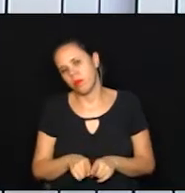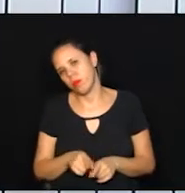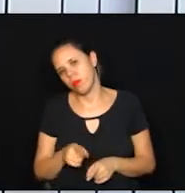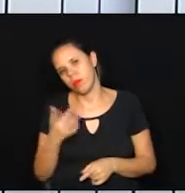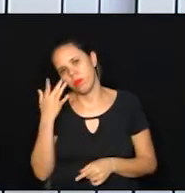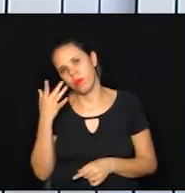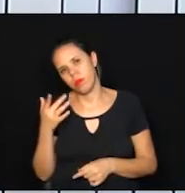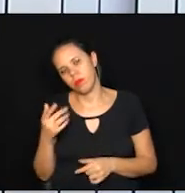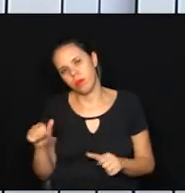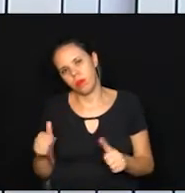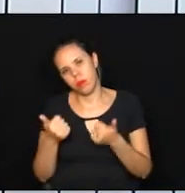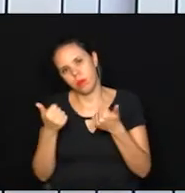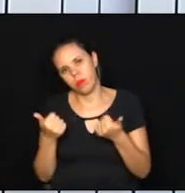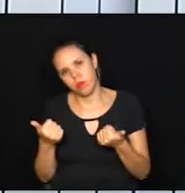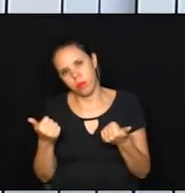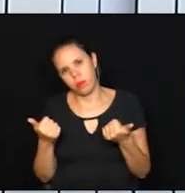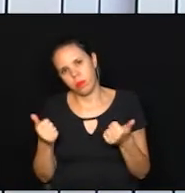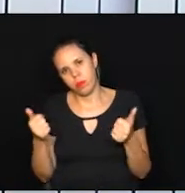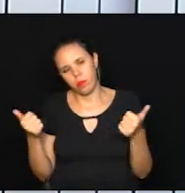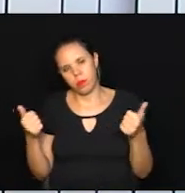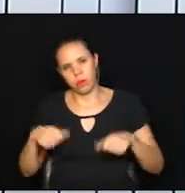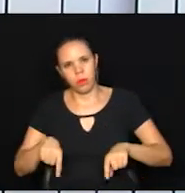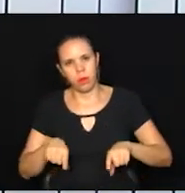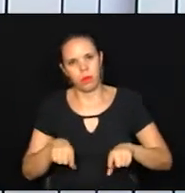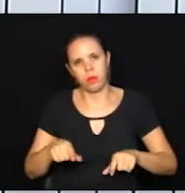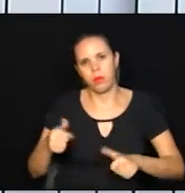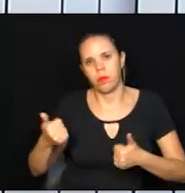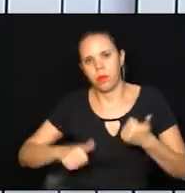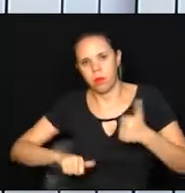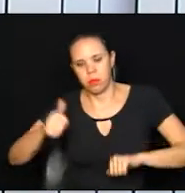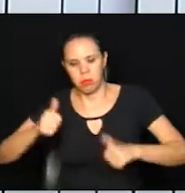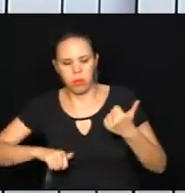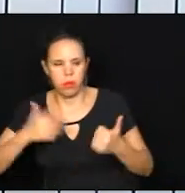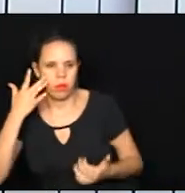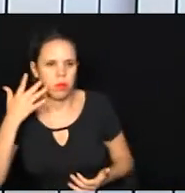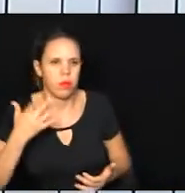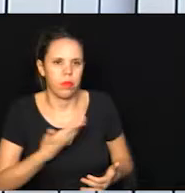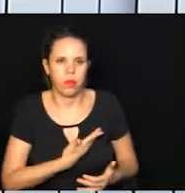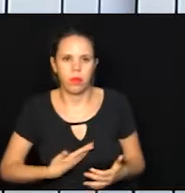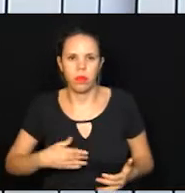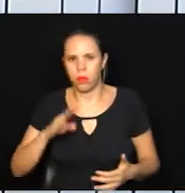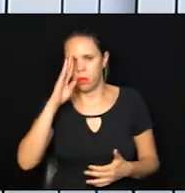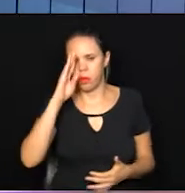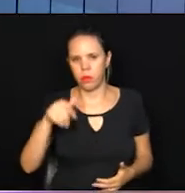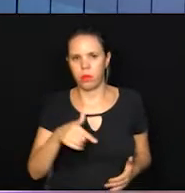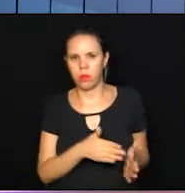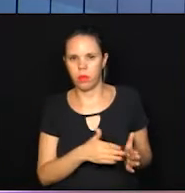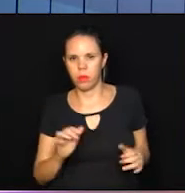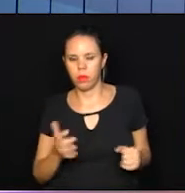os pontos positivos e negativos de ter um estado que se destacou nesta pandemia?